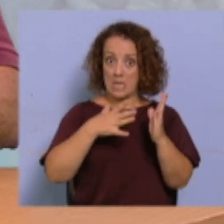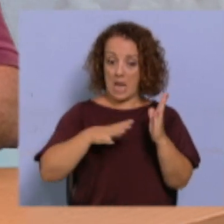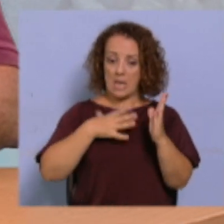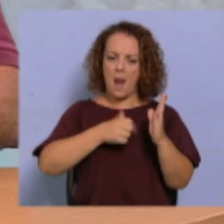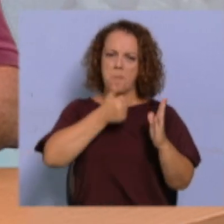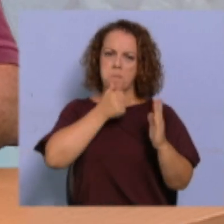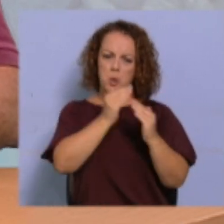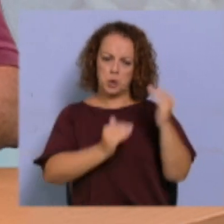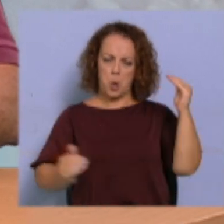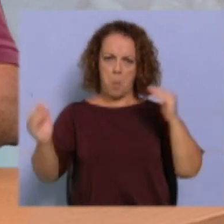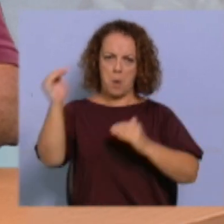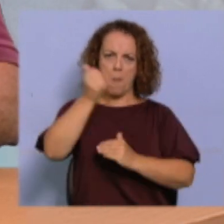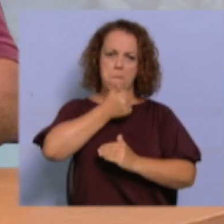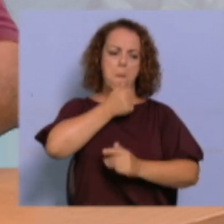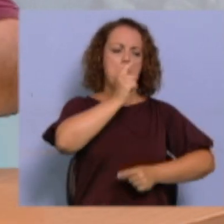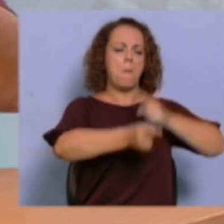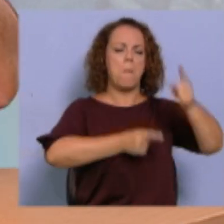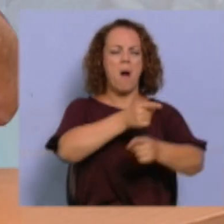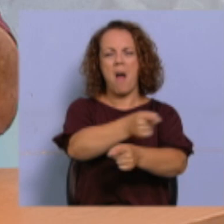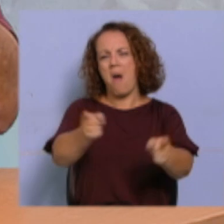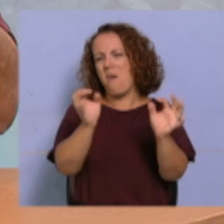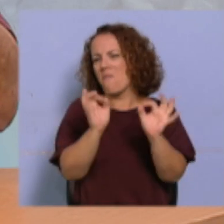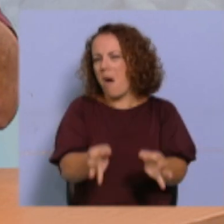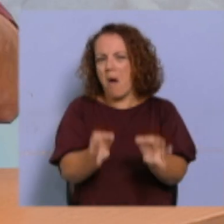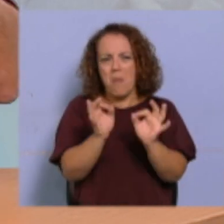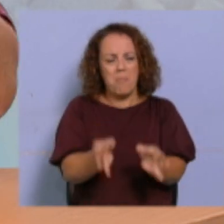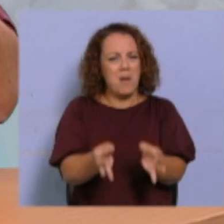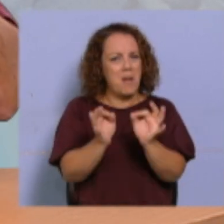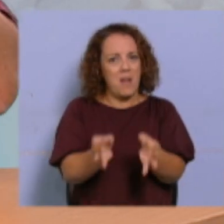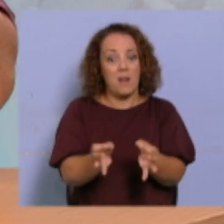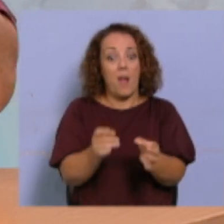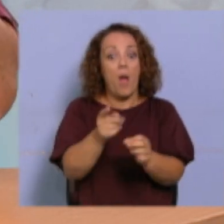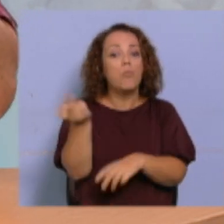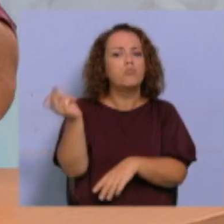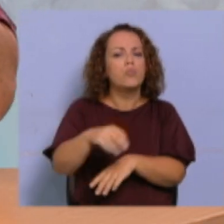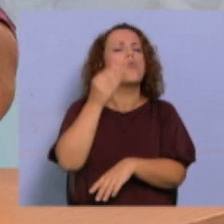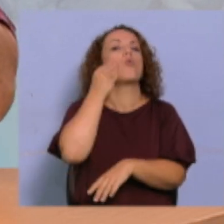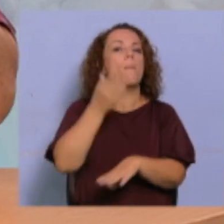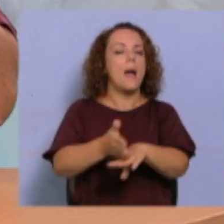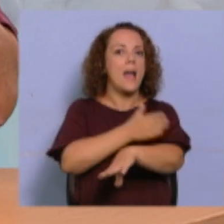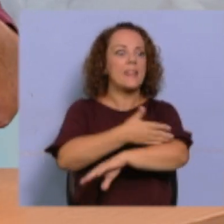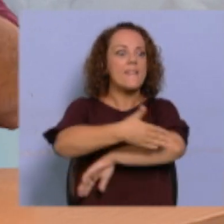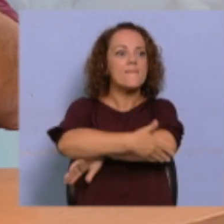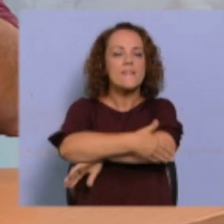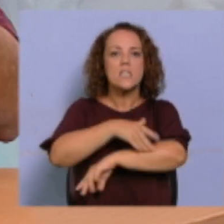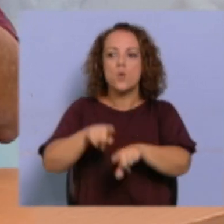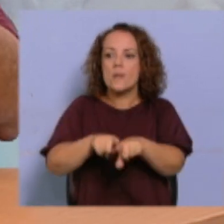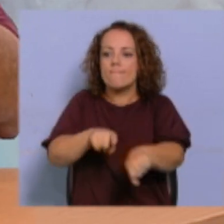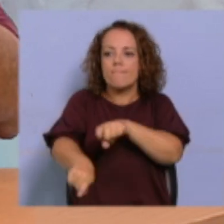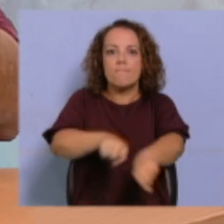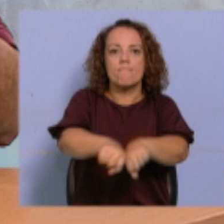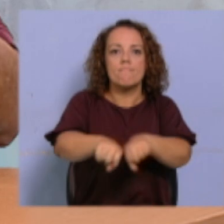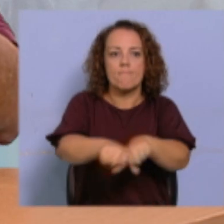ninguém, não queirais esse espírito de superioridade que no fundo vem da inveja, de uma ambição desmedida. Quer dizer, quando